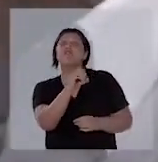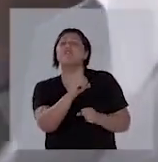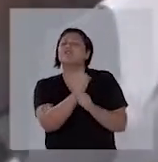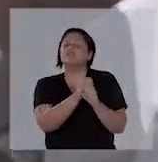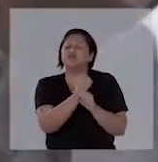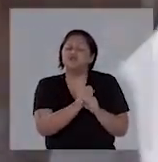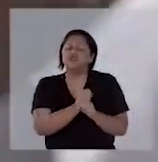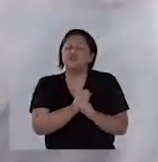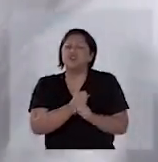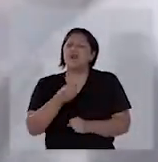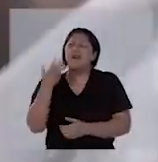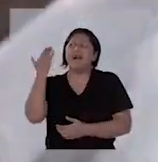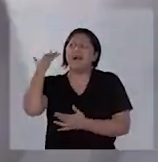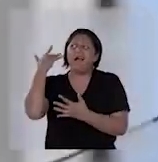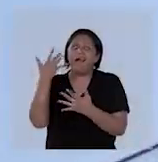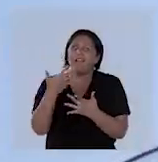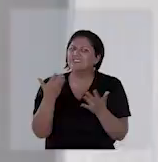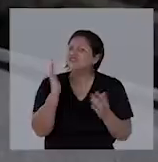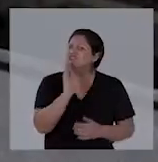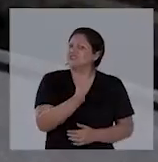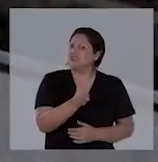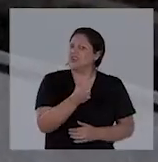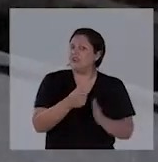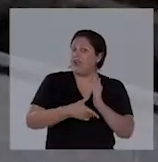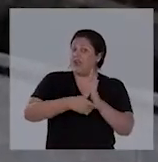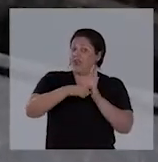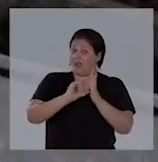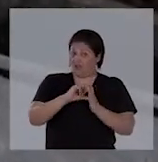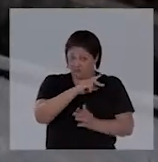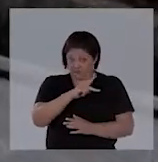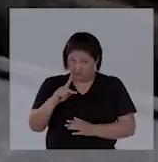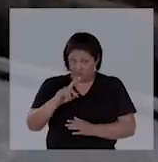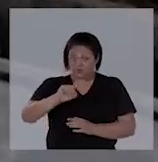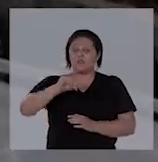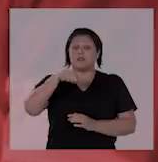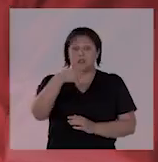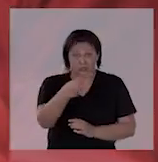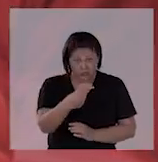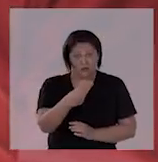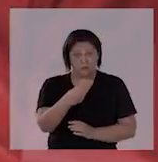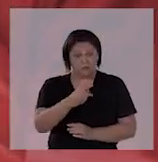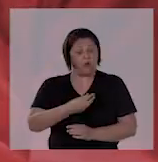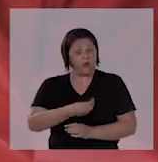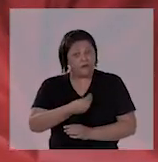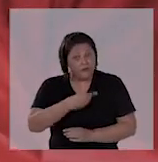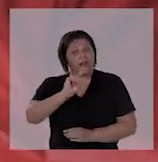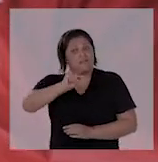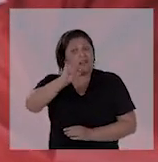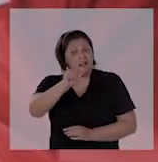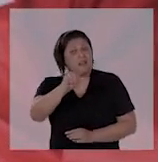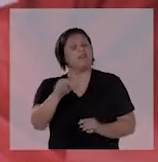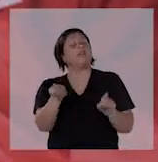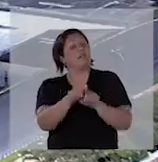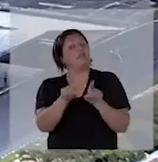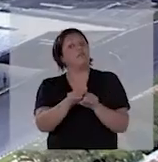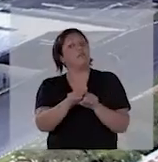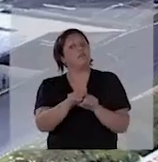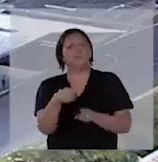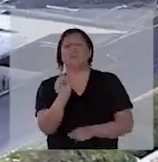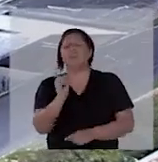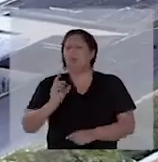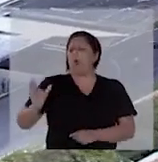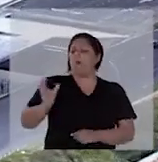mais de 20 anos pode ficar inventando conversa lula mora no mesmo apartamento há 20 anos antes e depois de ser presidente